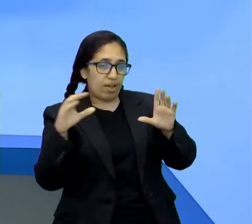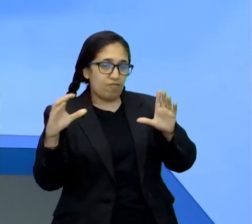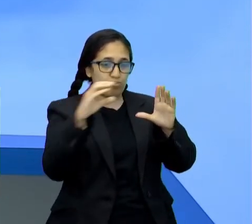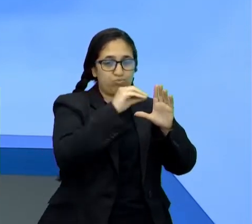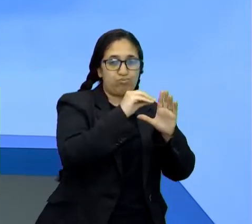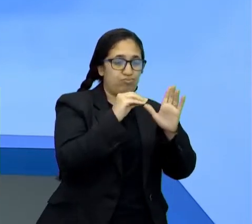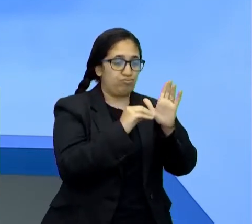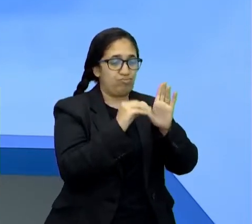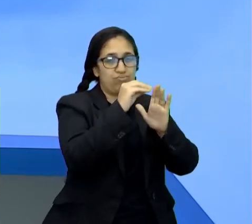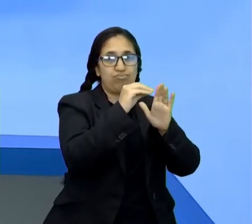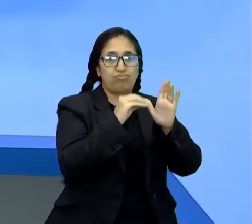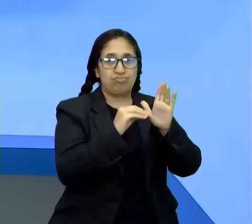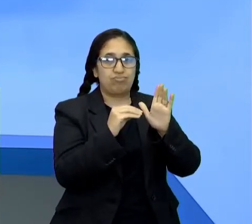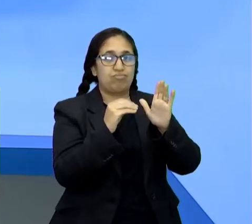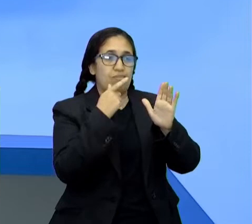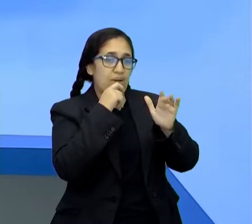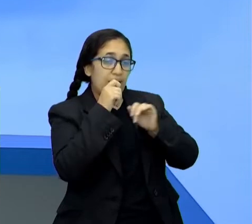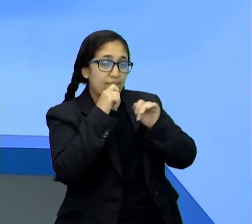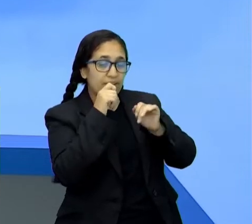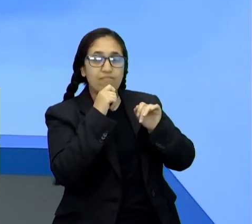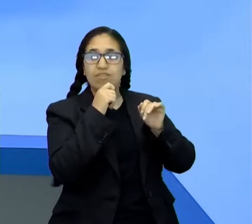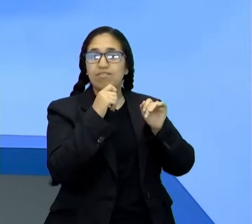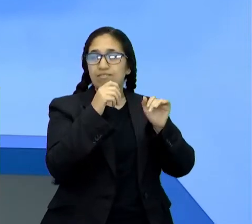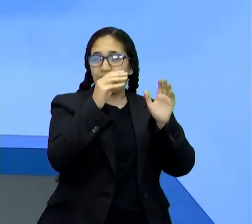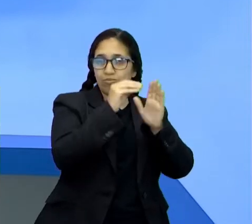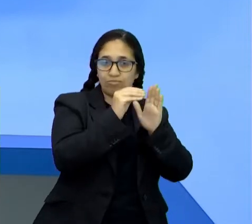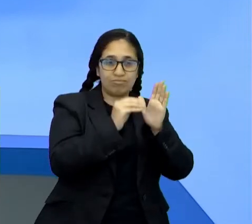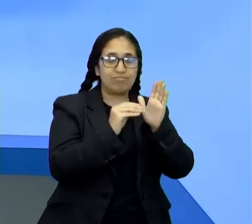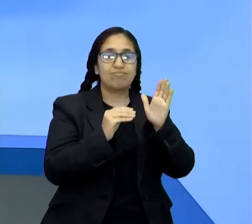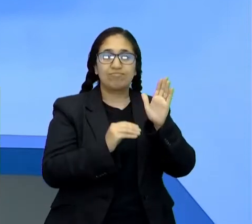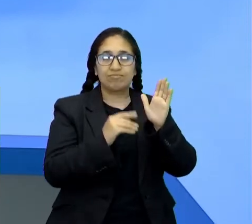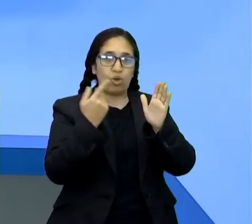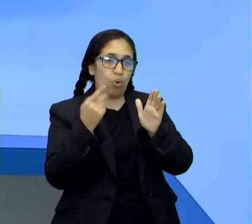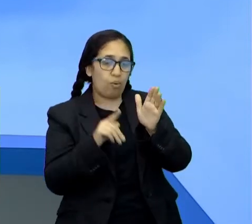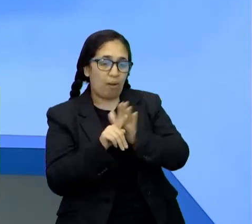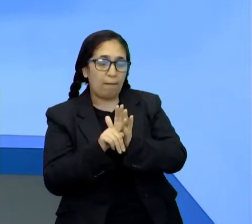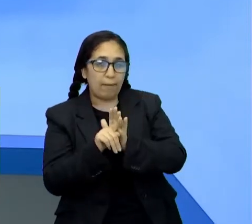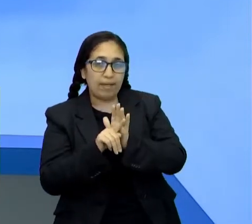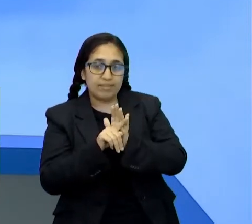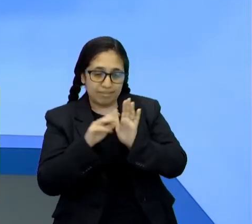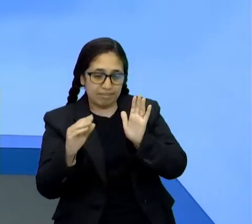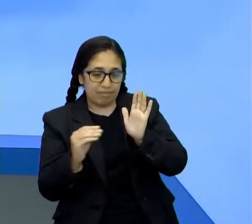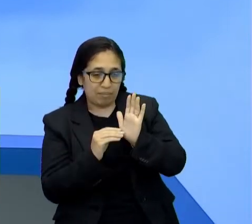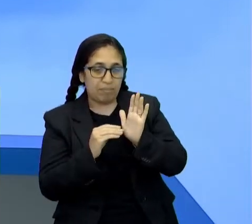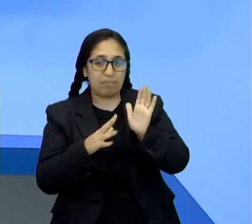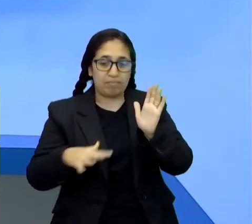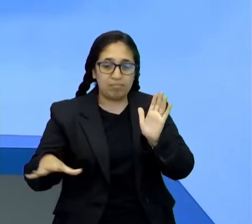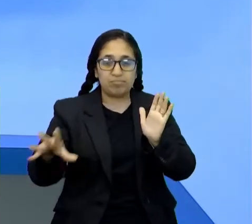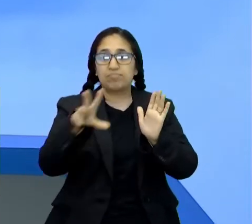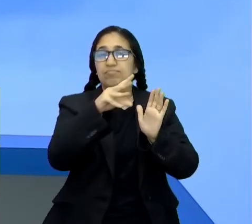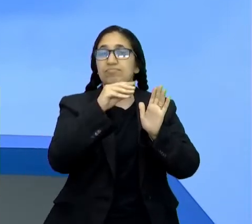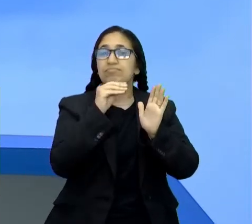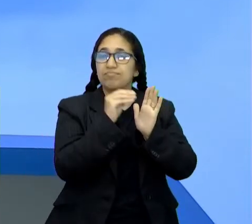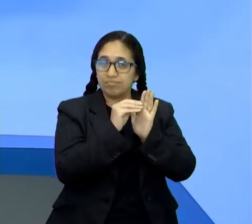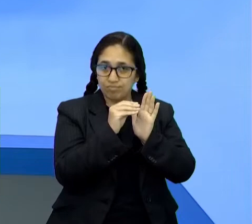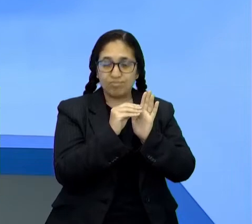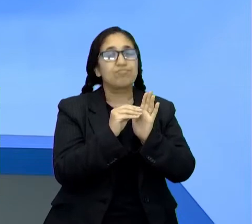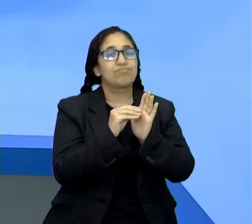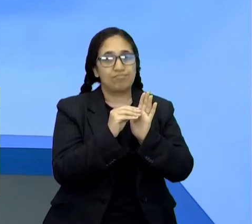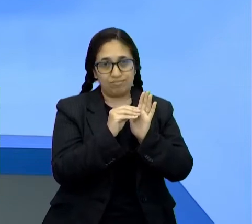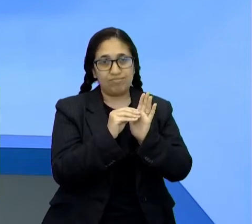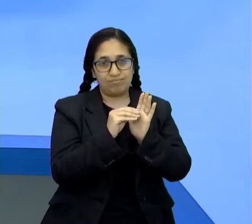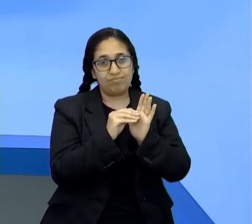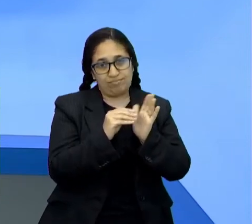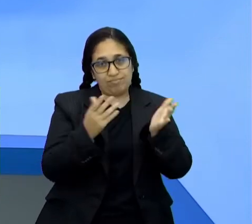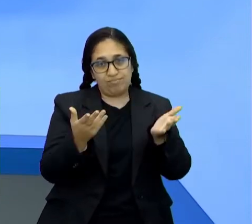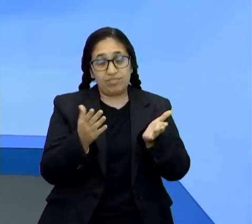ter uma entrevista, pode ter, sei lá, uma pesquisa que incorpora todo aquele mecanismo de reportagem para